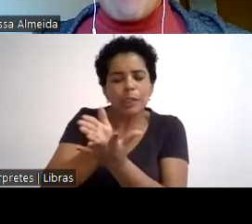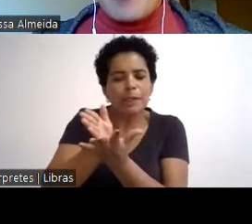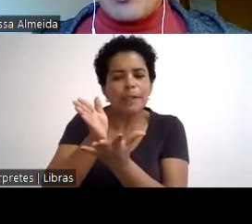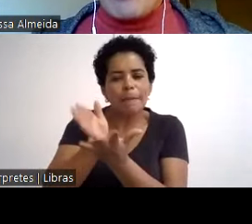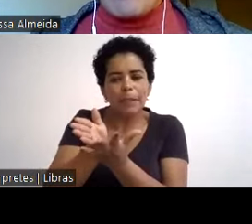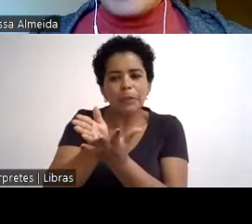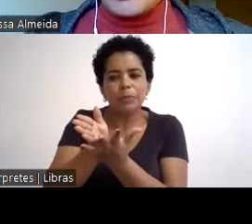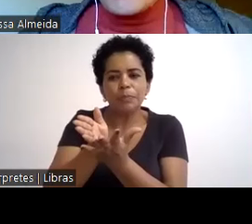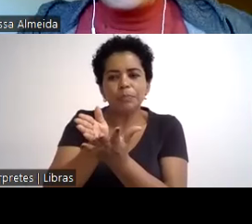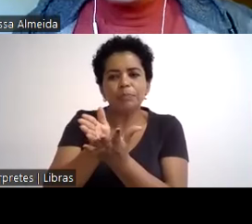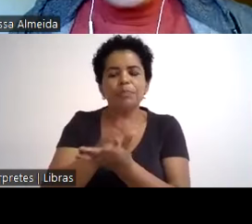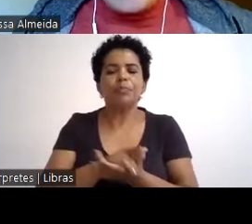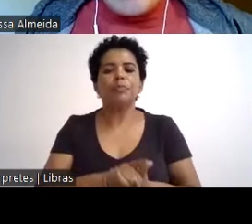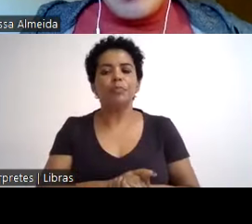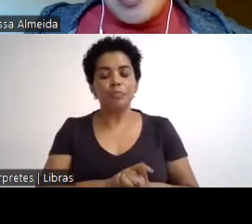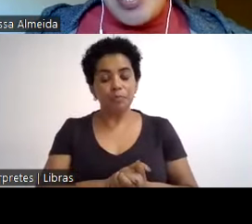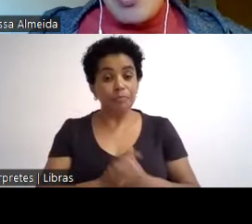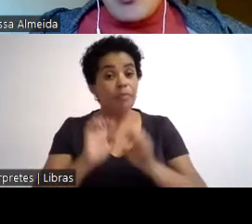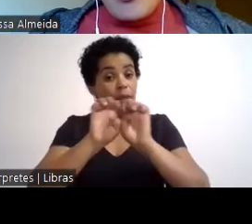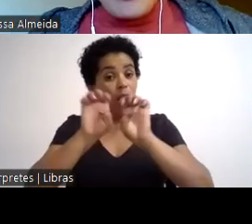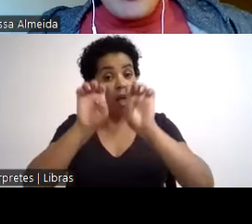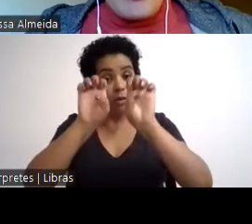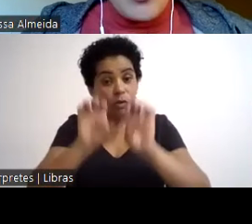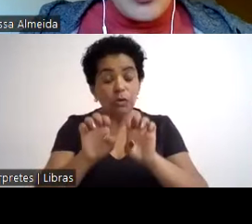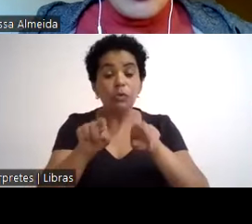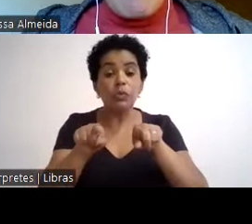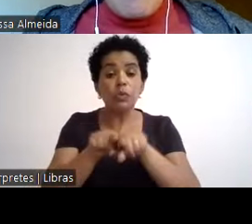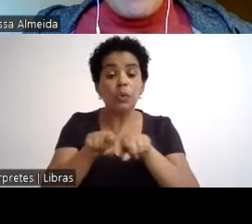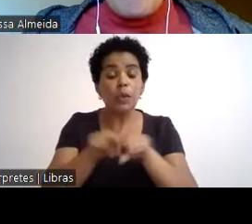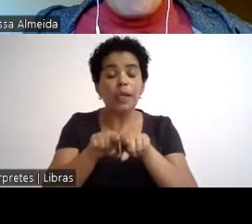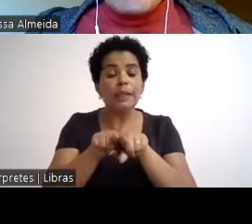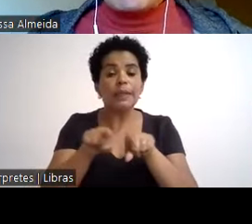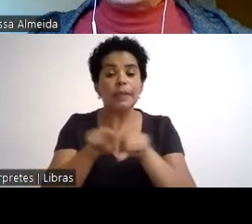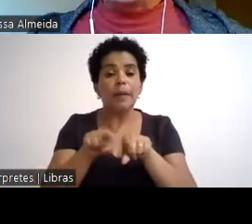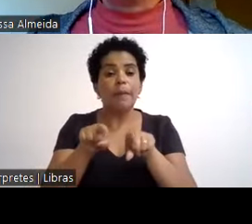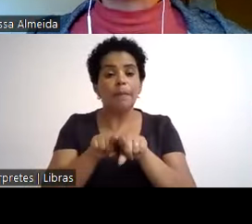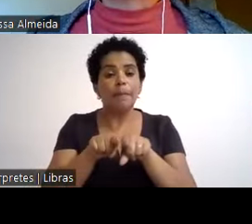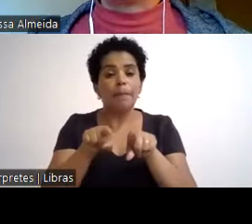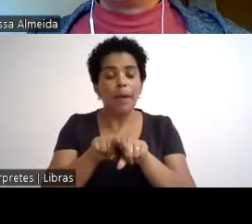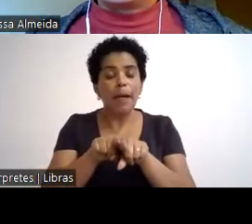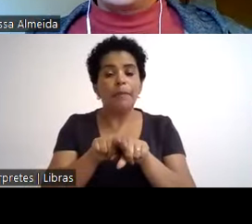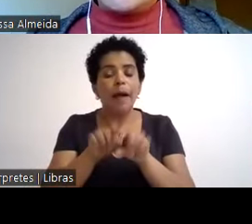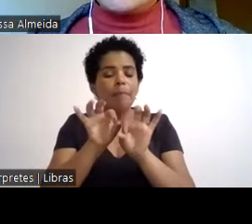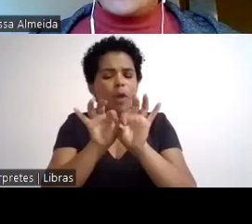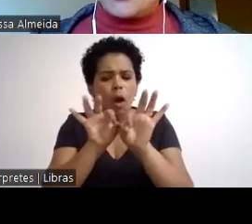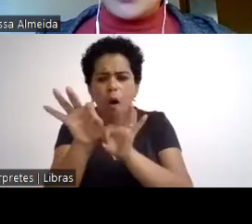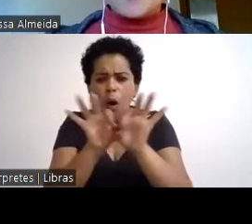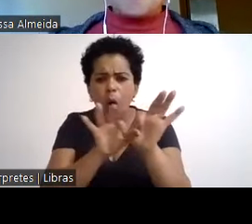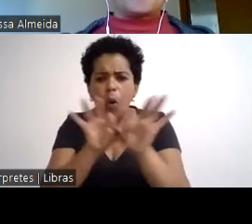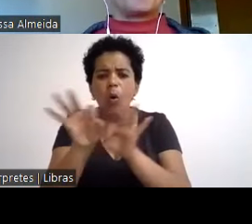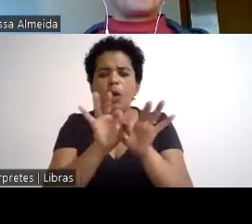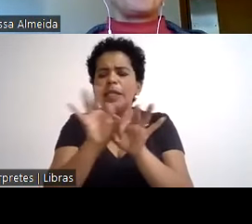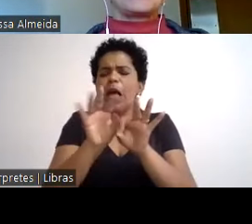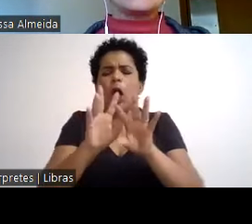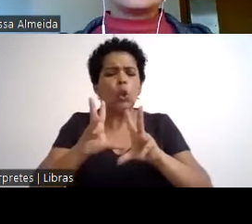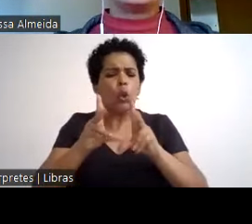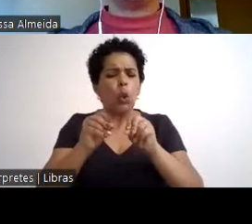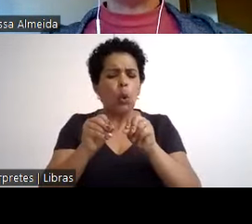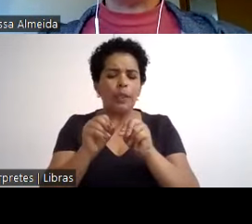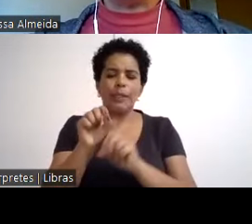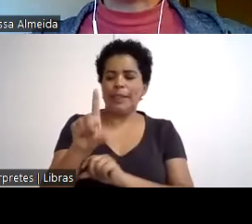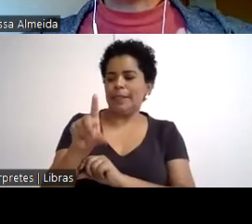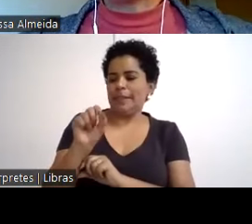que vão estruturar, né, ou que vão minimamente organizar essas decisões. E